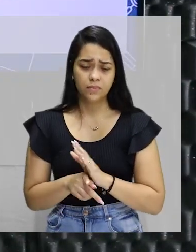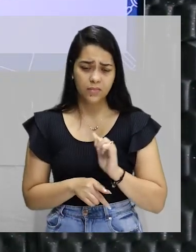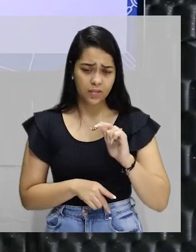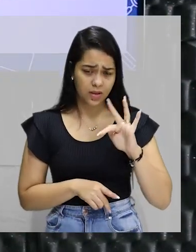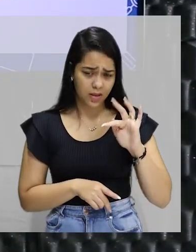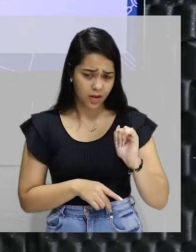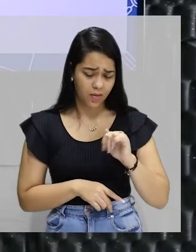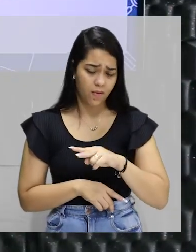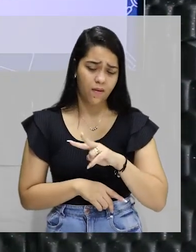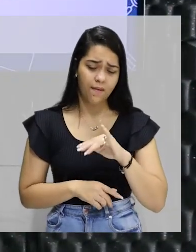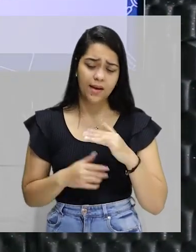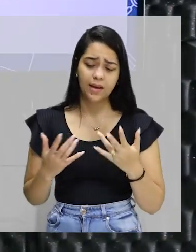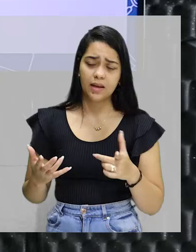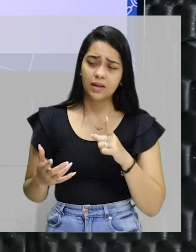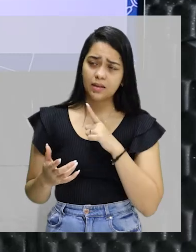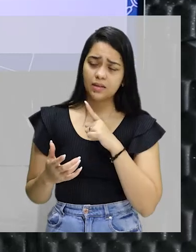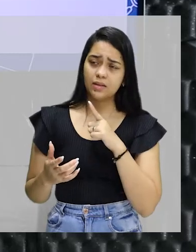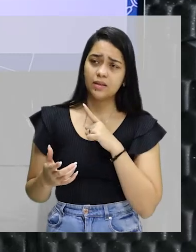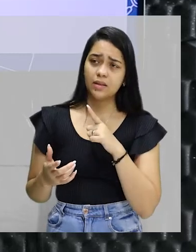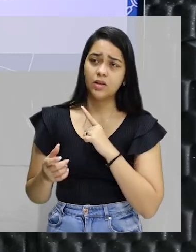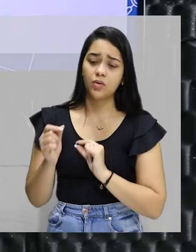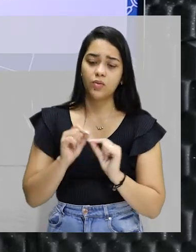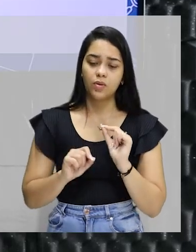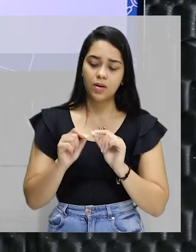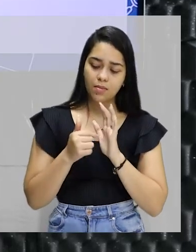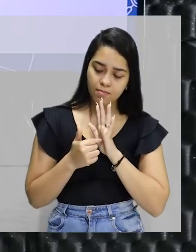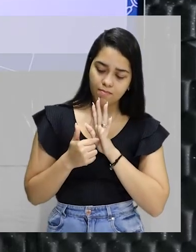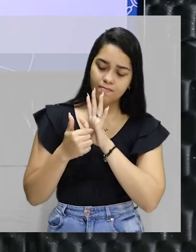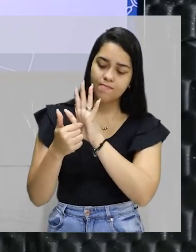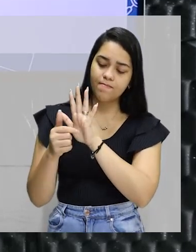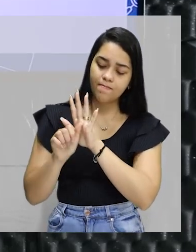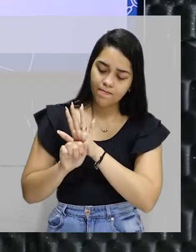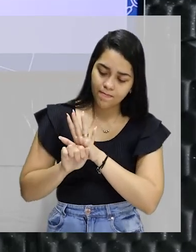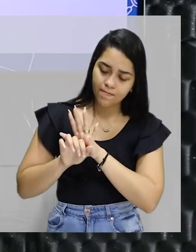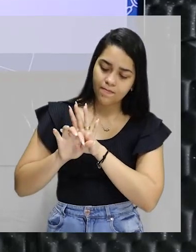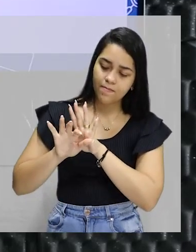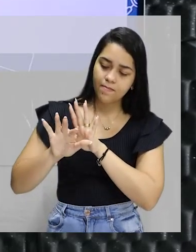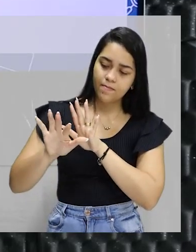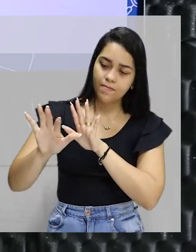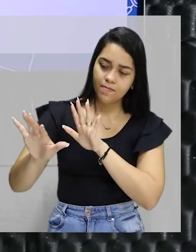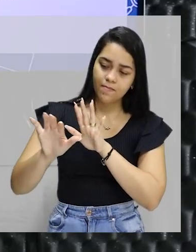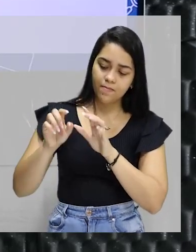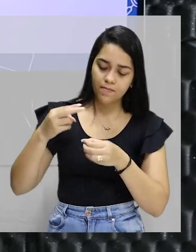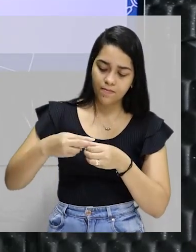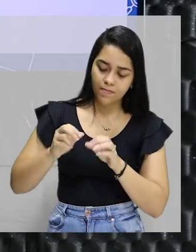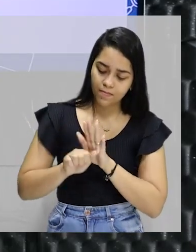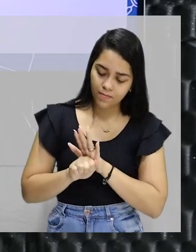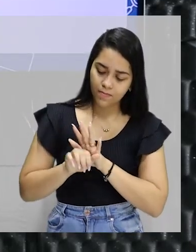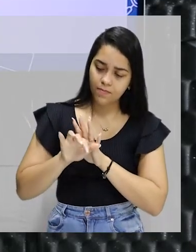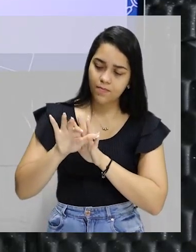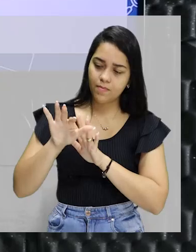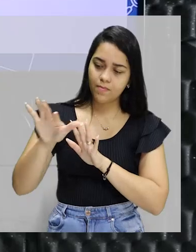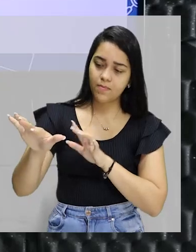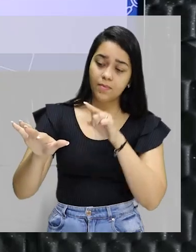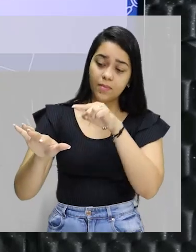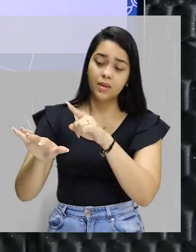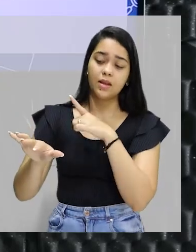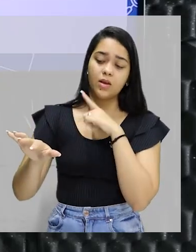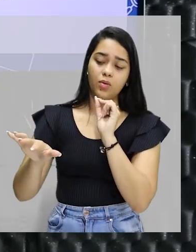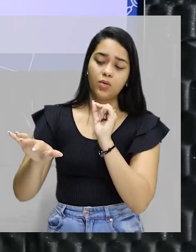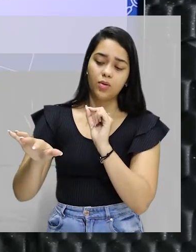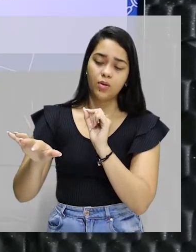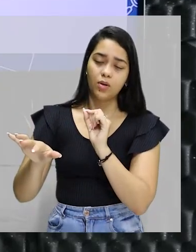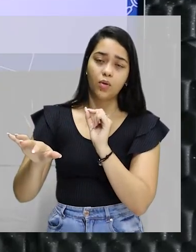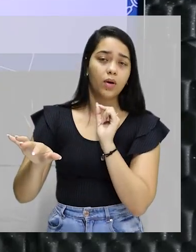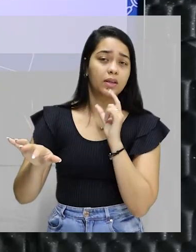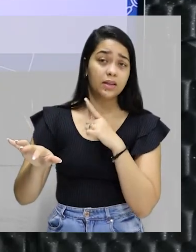ela vai ser projetada, okay? Ela vai sair do núcleo atômico. Então, se ela vai ser